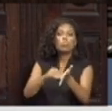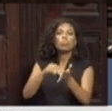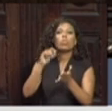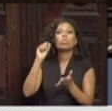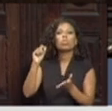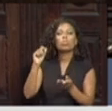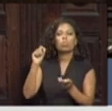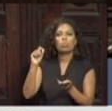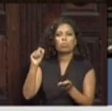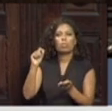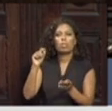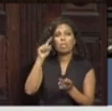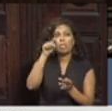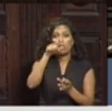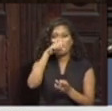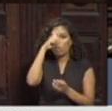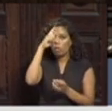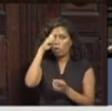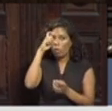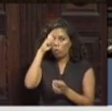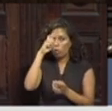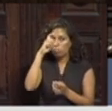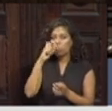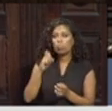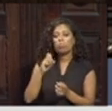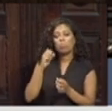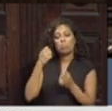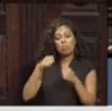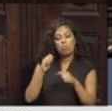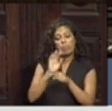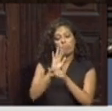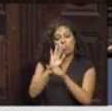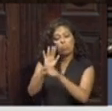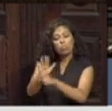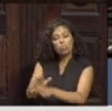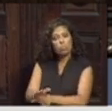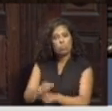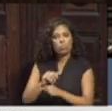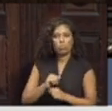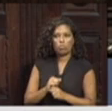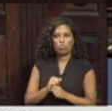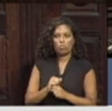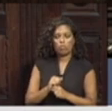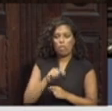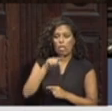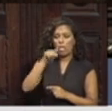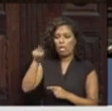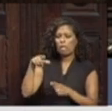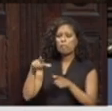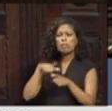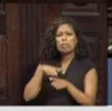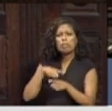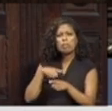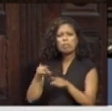ao local, ao Hospital Antônio Castro. E, inclusive, o prefeito do município, o senhor Luciano